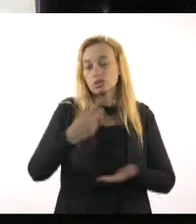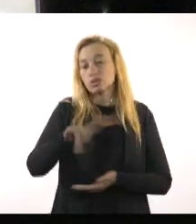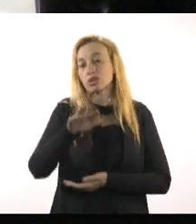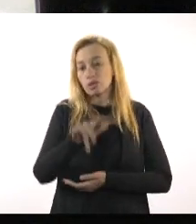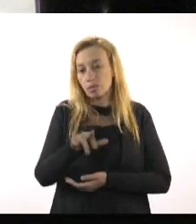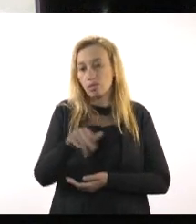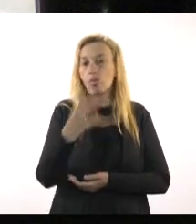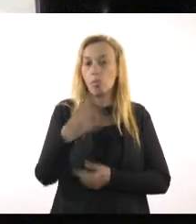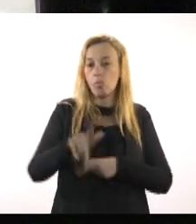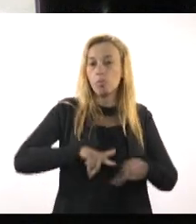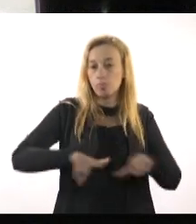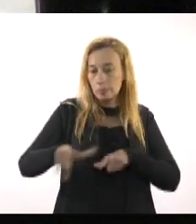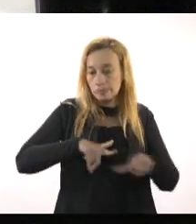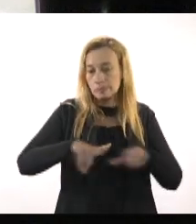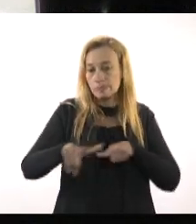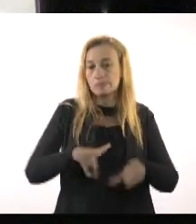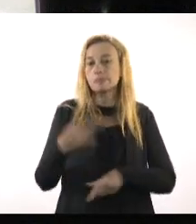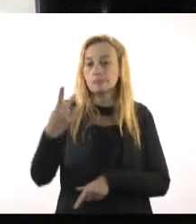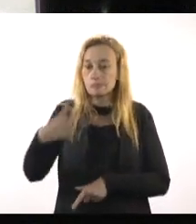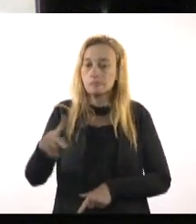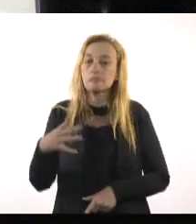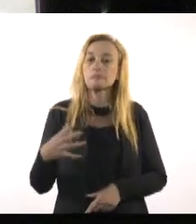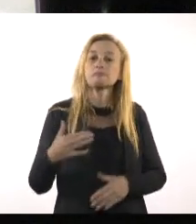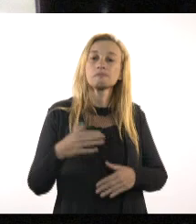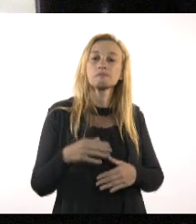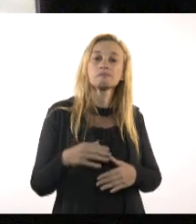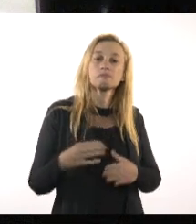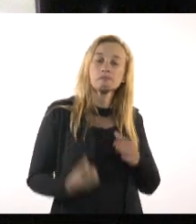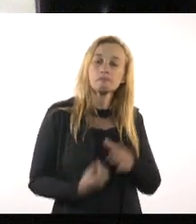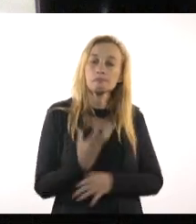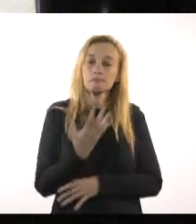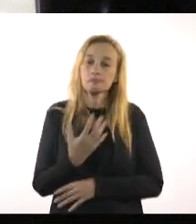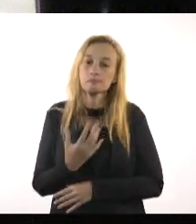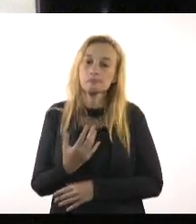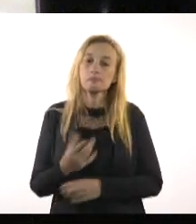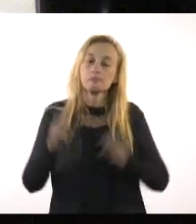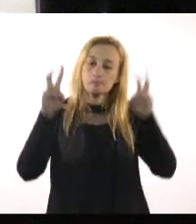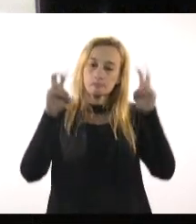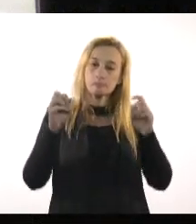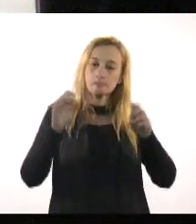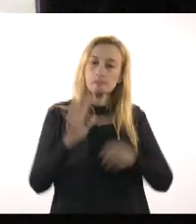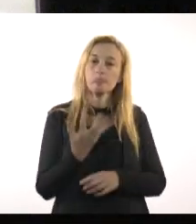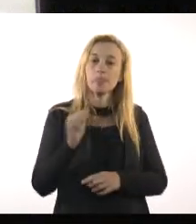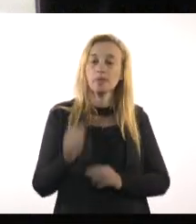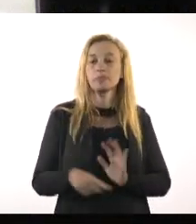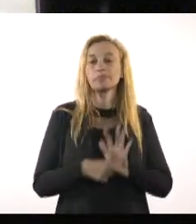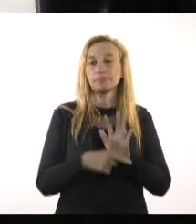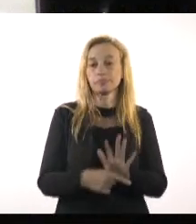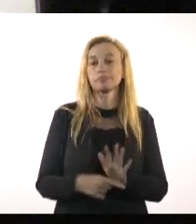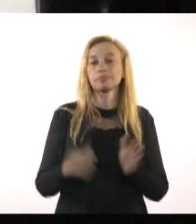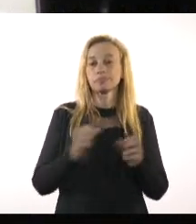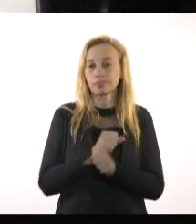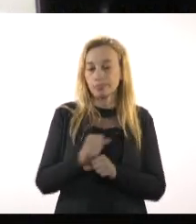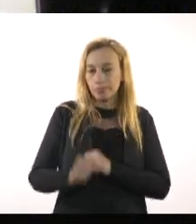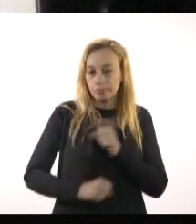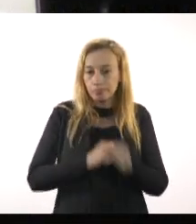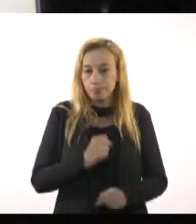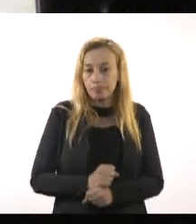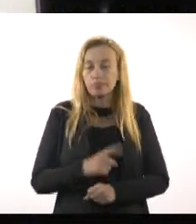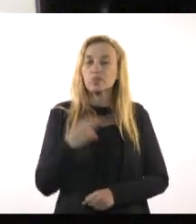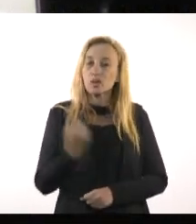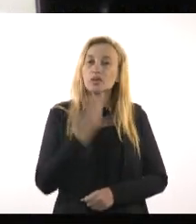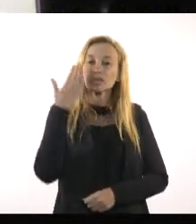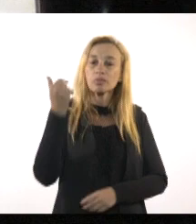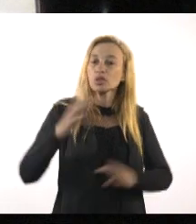seu exercício e os seus frutos. O tema da campanha da fraternidade desse ano, onde nós sabemos